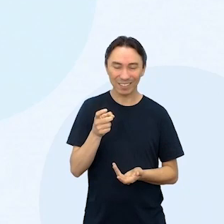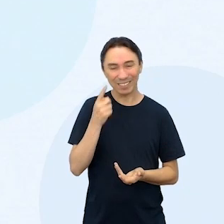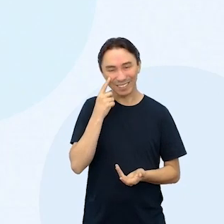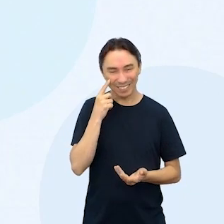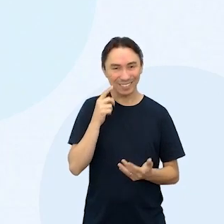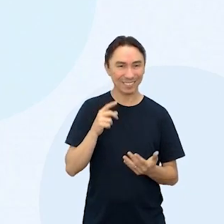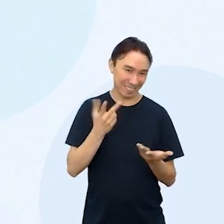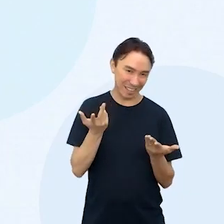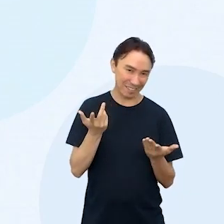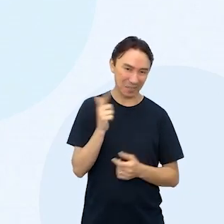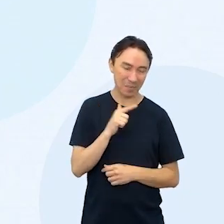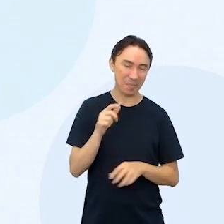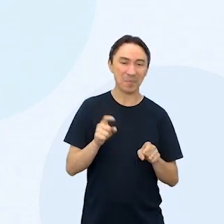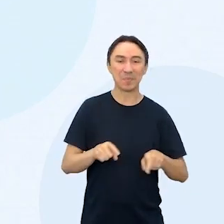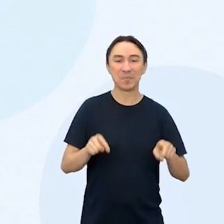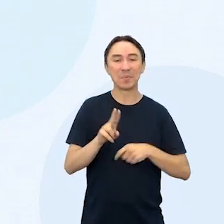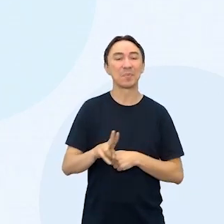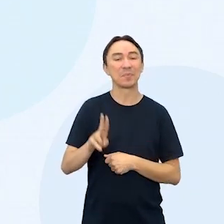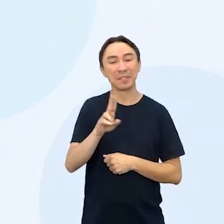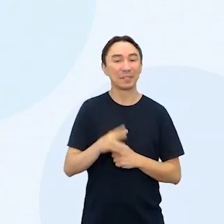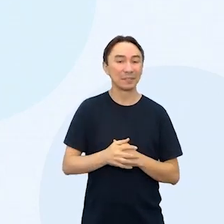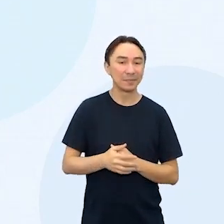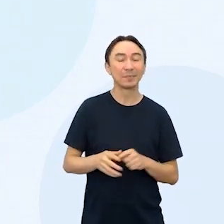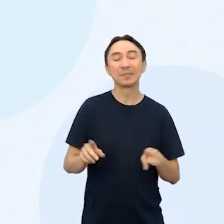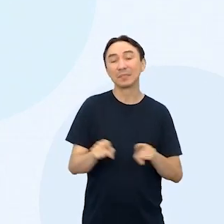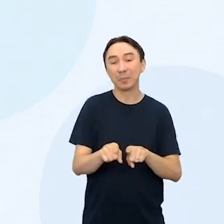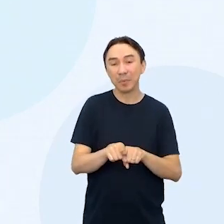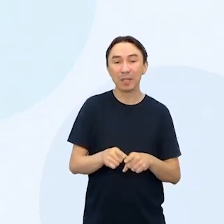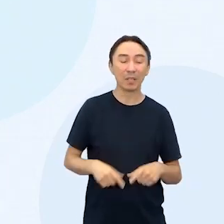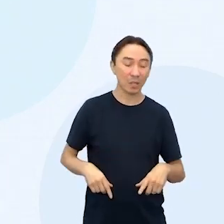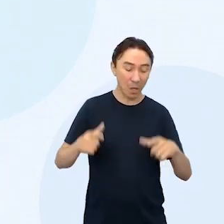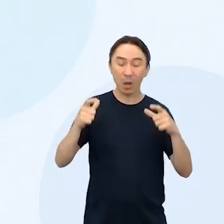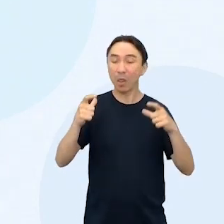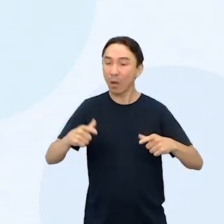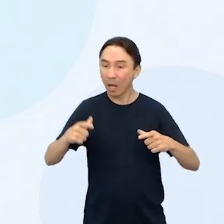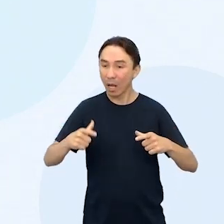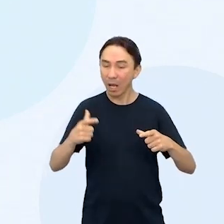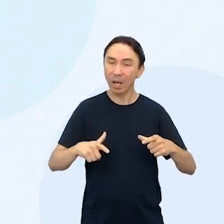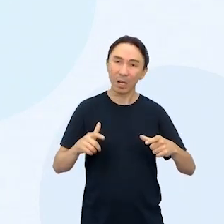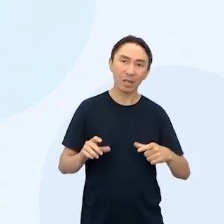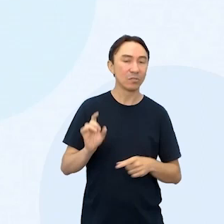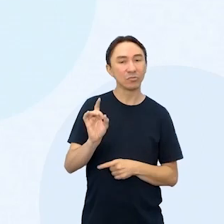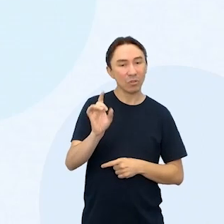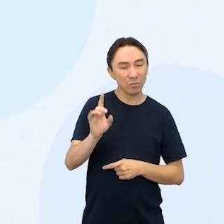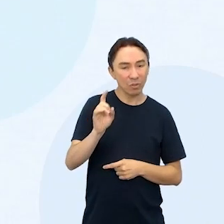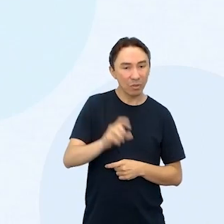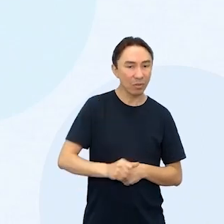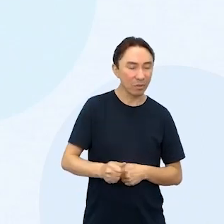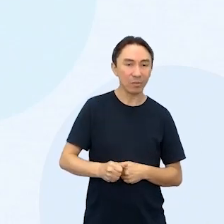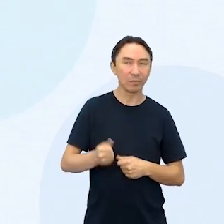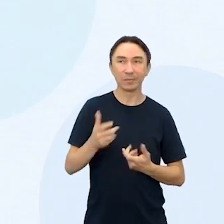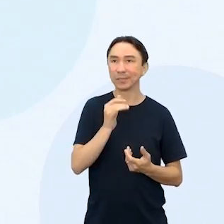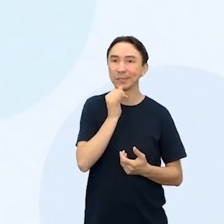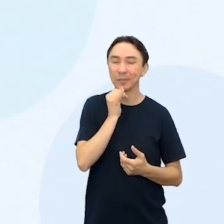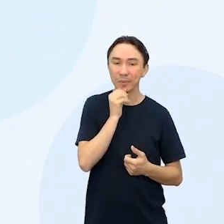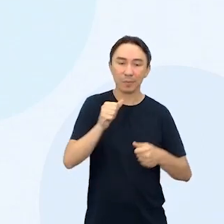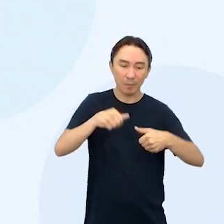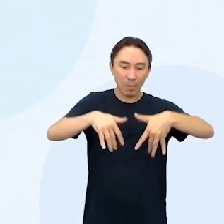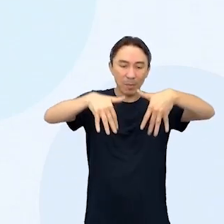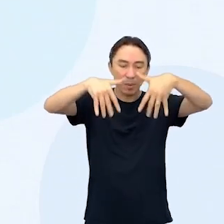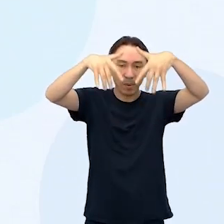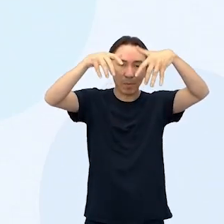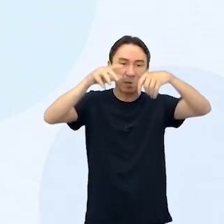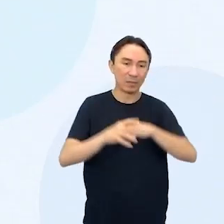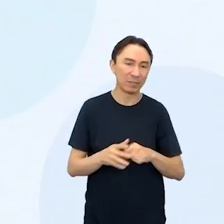leituras. Sistemas de controle de ambiente, que são cortinas que abrem e fecham sozinhos. A própria Siri, né, que é o comando